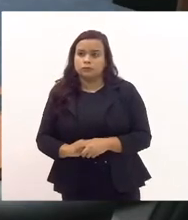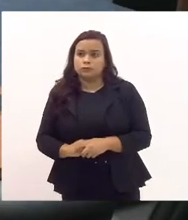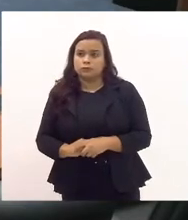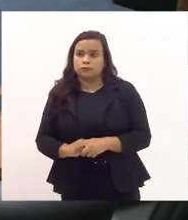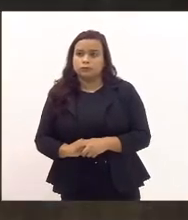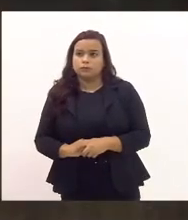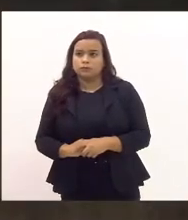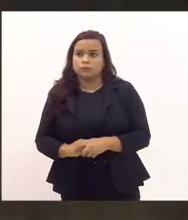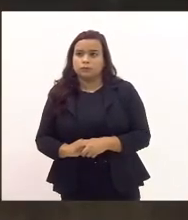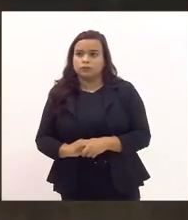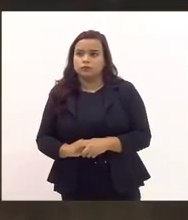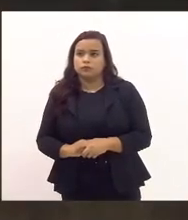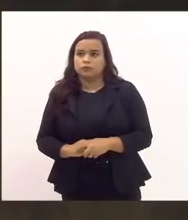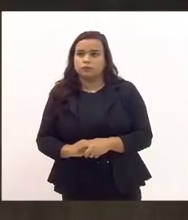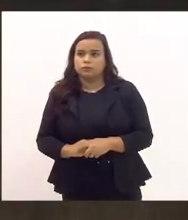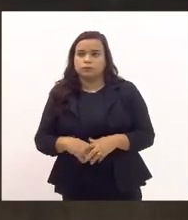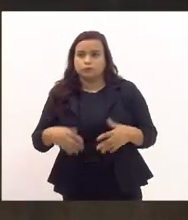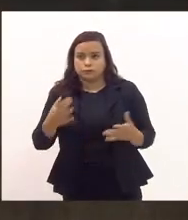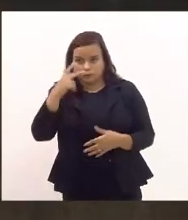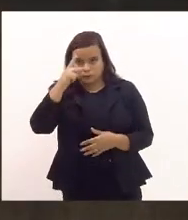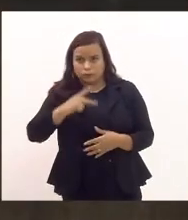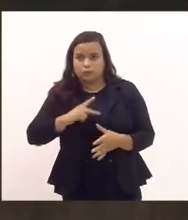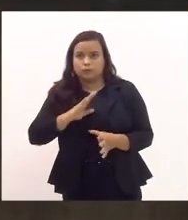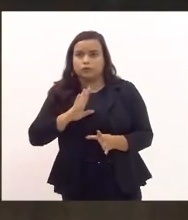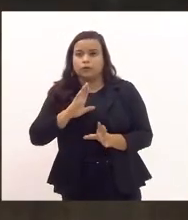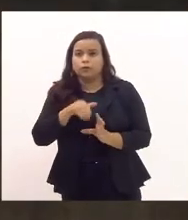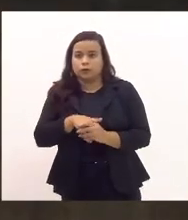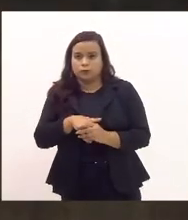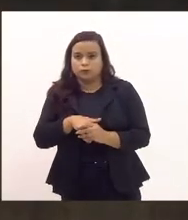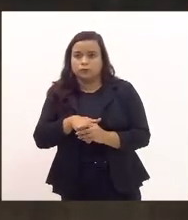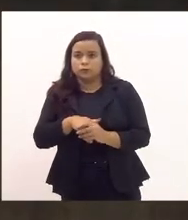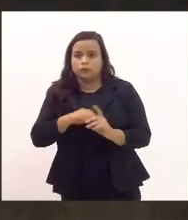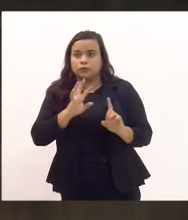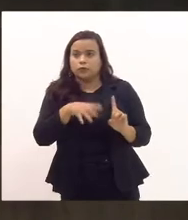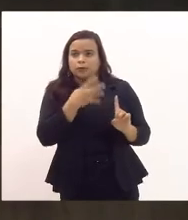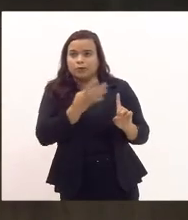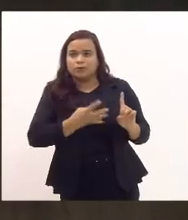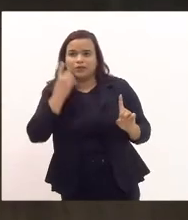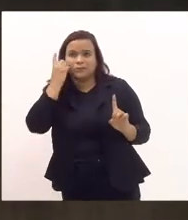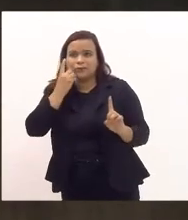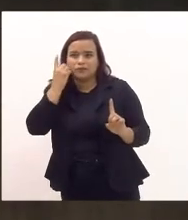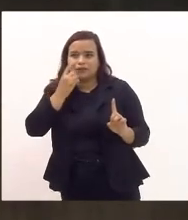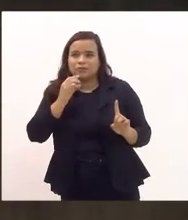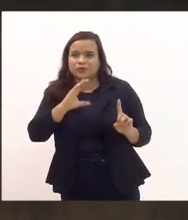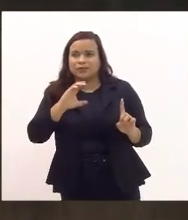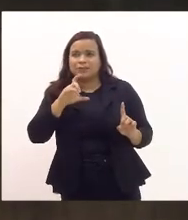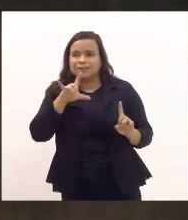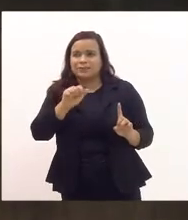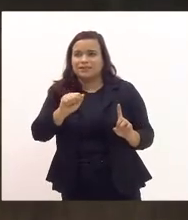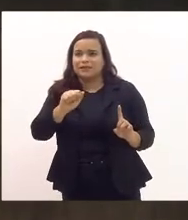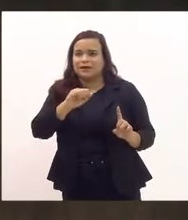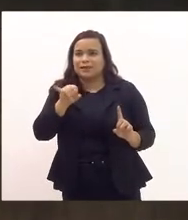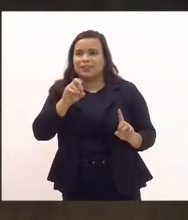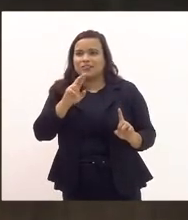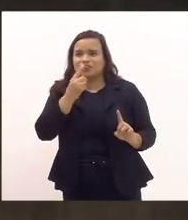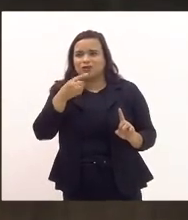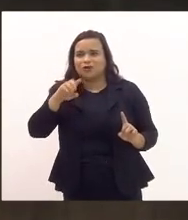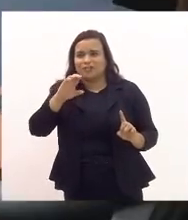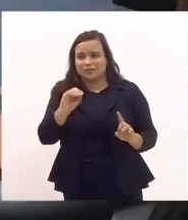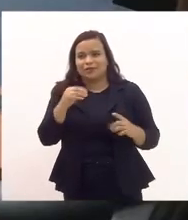senhor presidente voto em homenagem a deputada Célia Jordão favorável